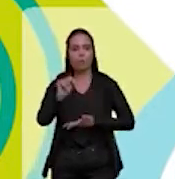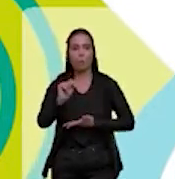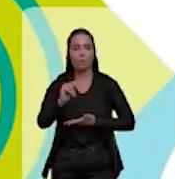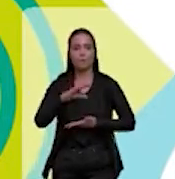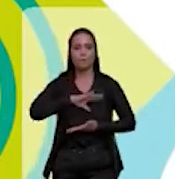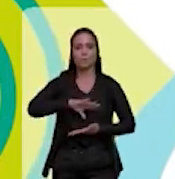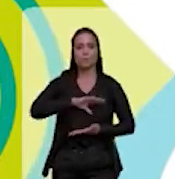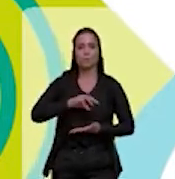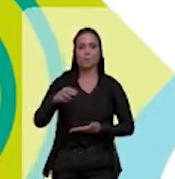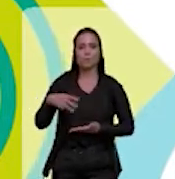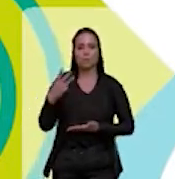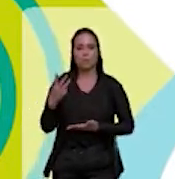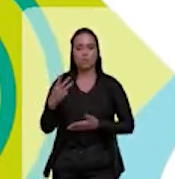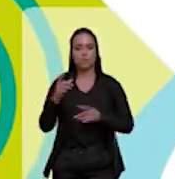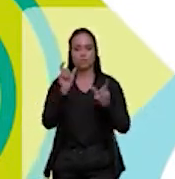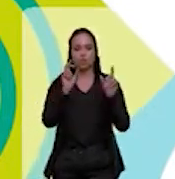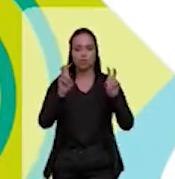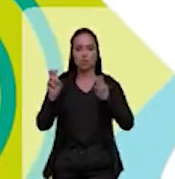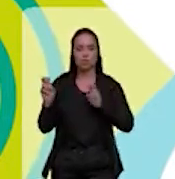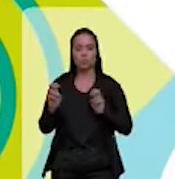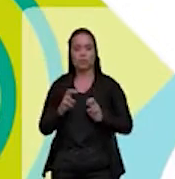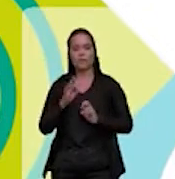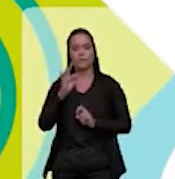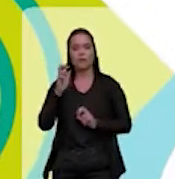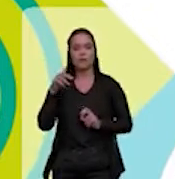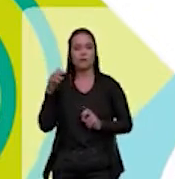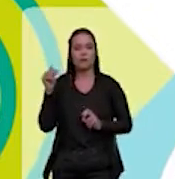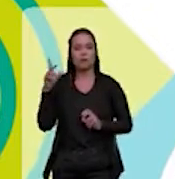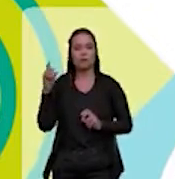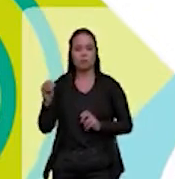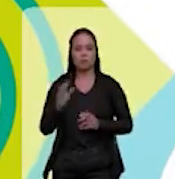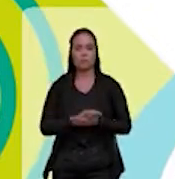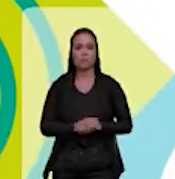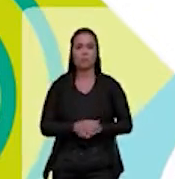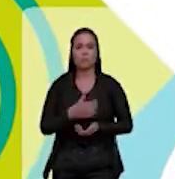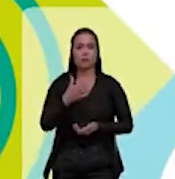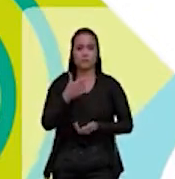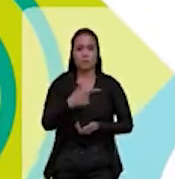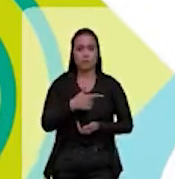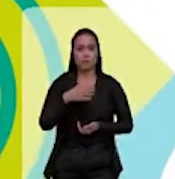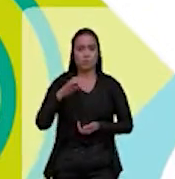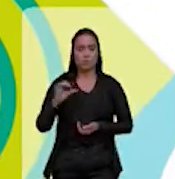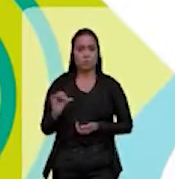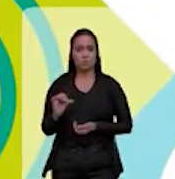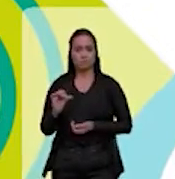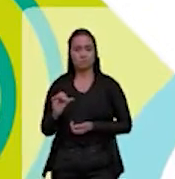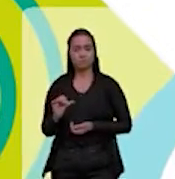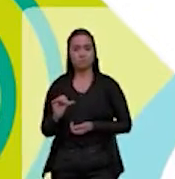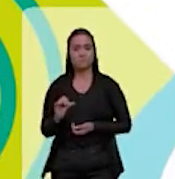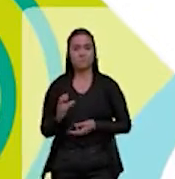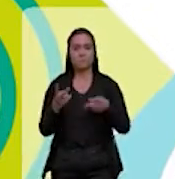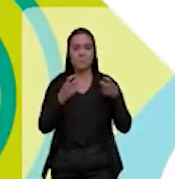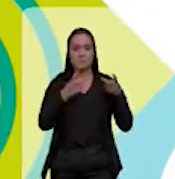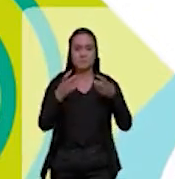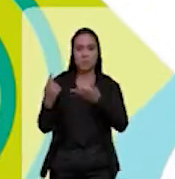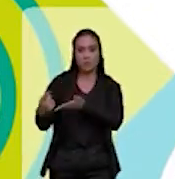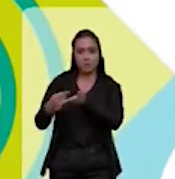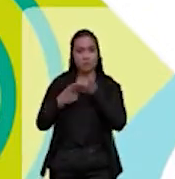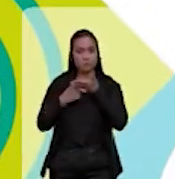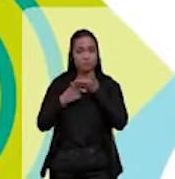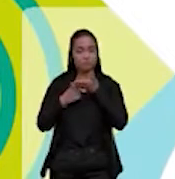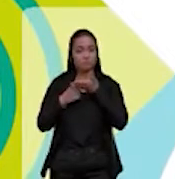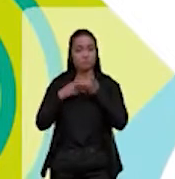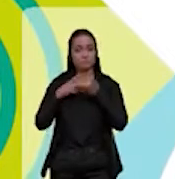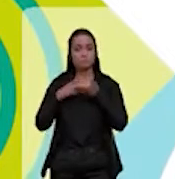e três títulos de Fernando Pessoa com esses novos 26 títulos fazemos um convite à percepção de que a literatura